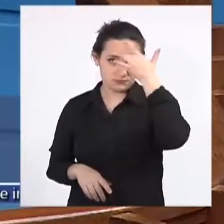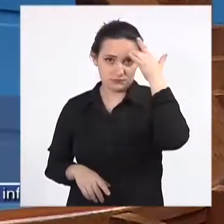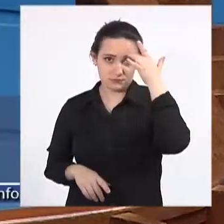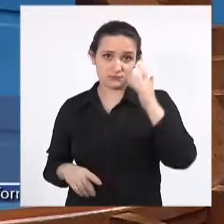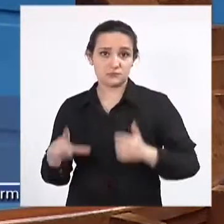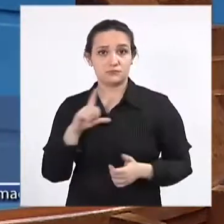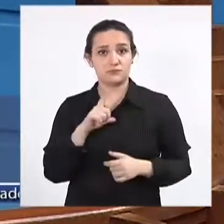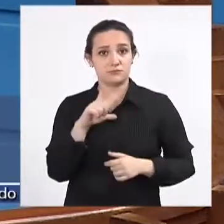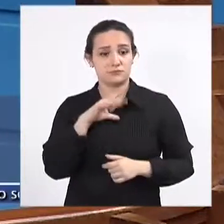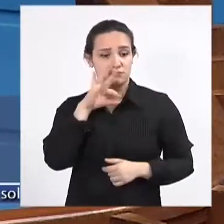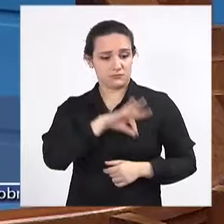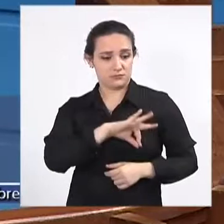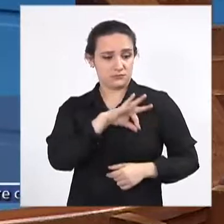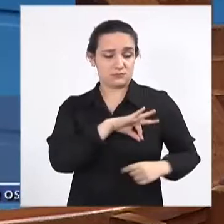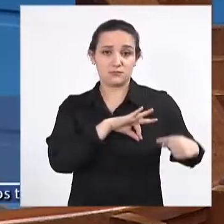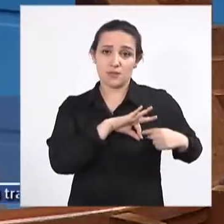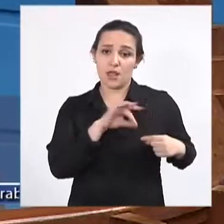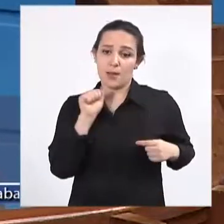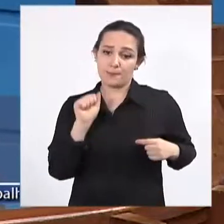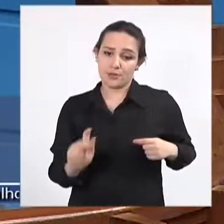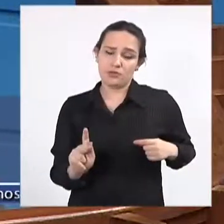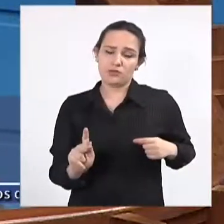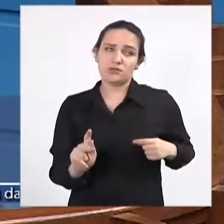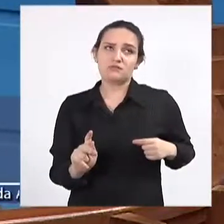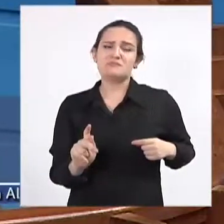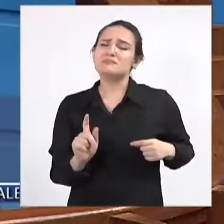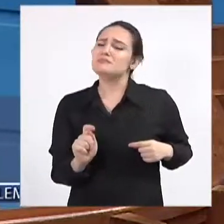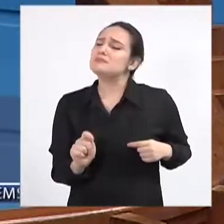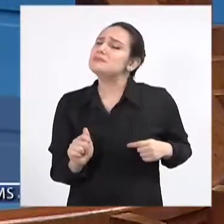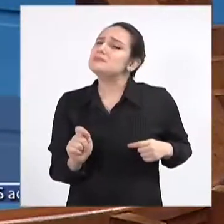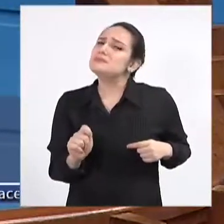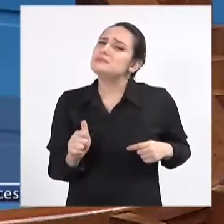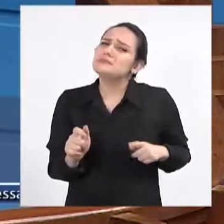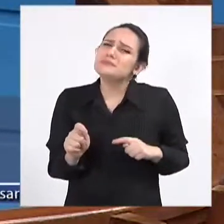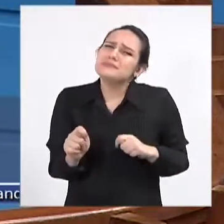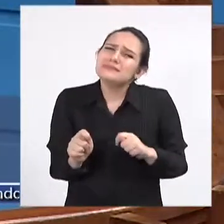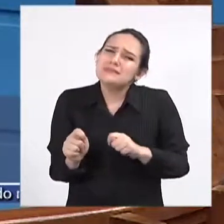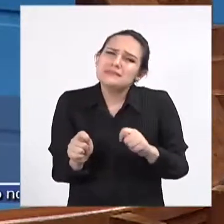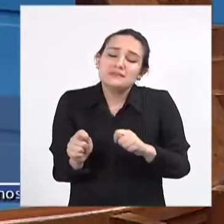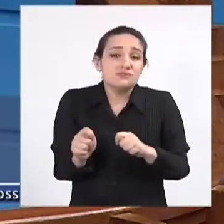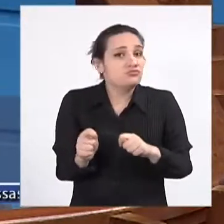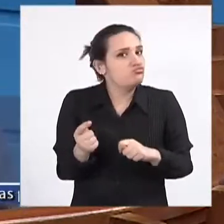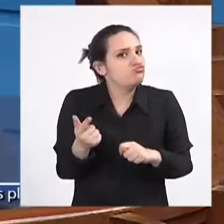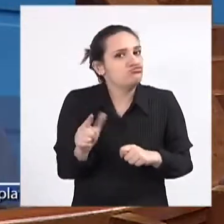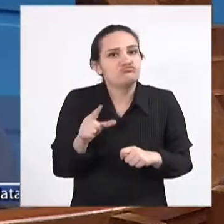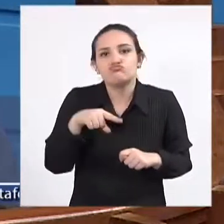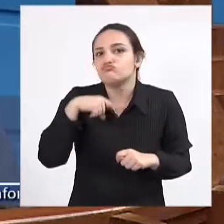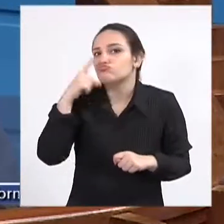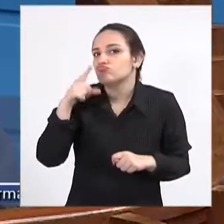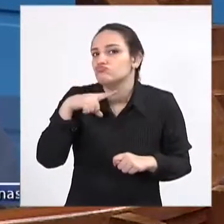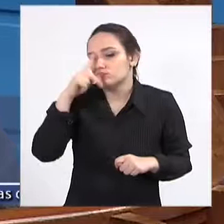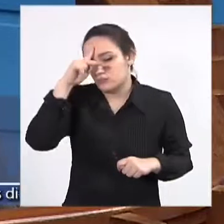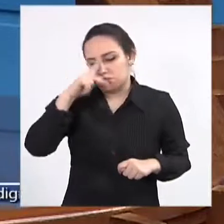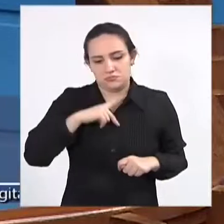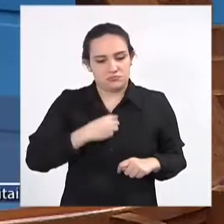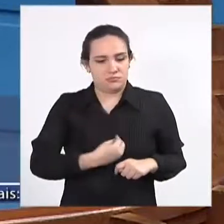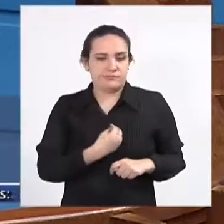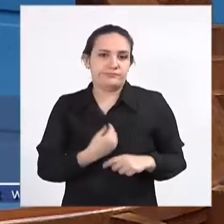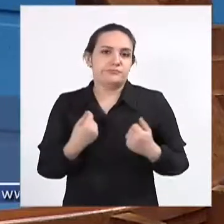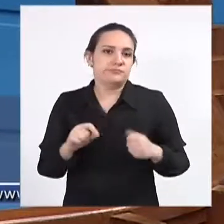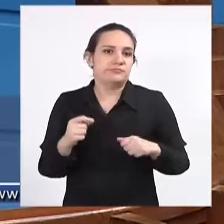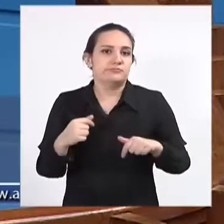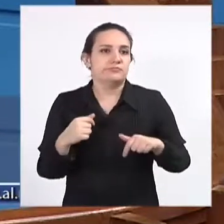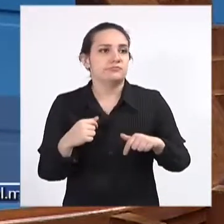recebem uma aposentadoria minguada e que não têm condições de sobreviver com ela, tendo que